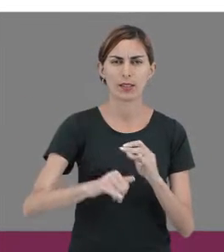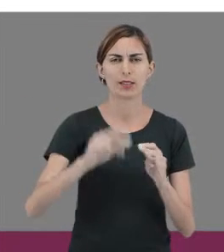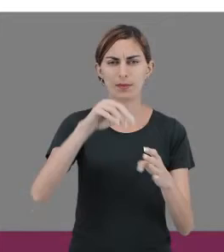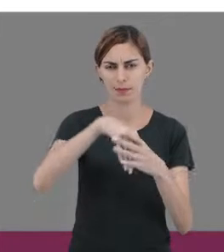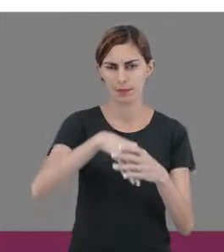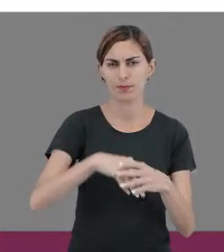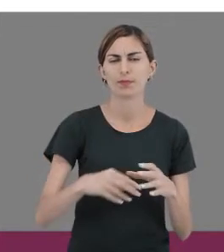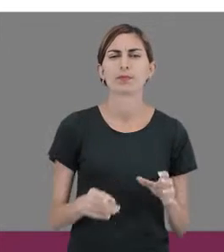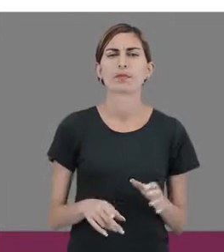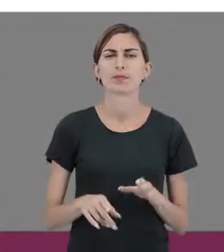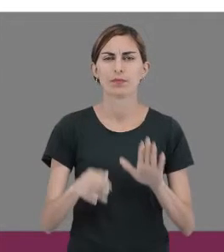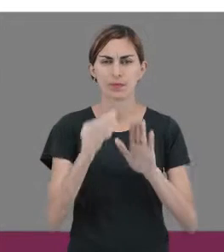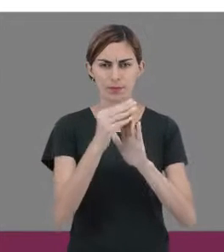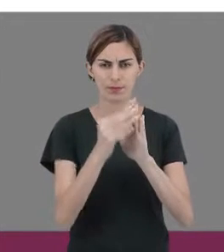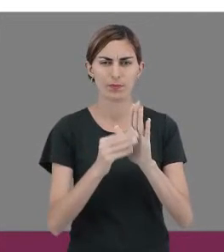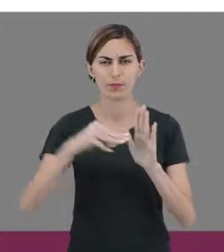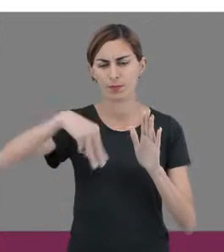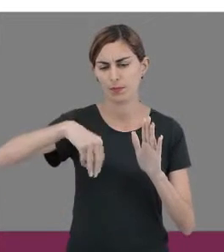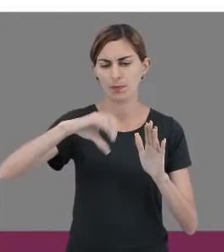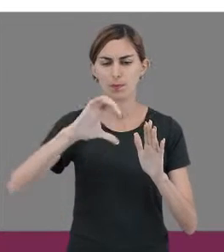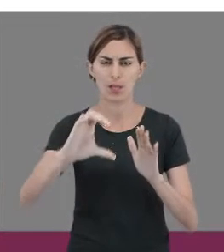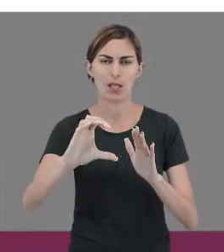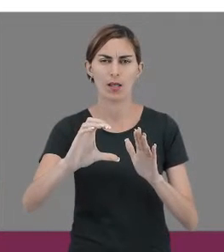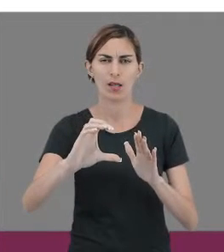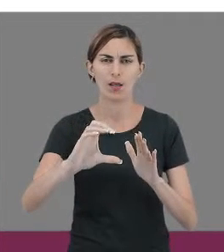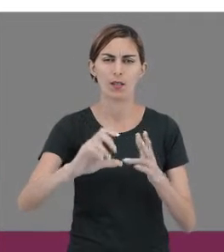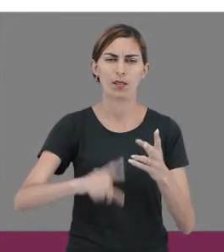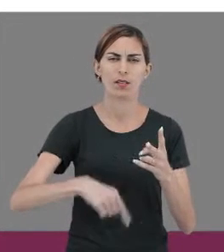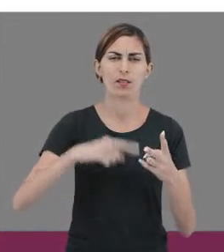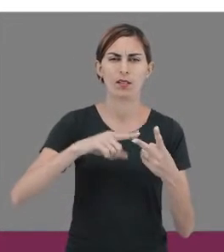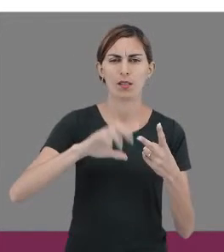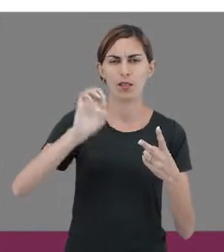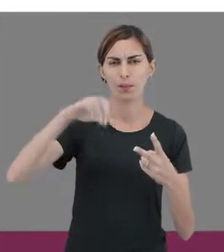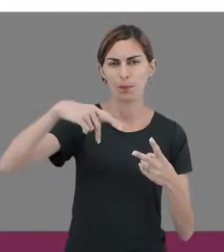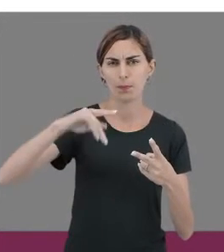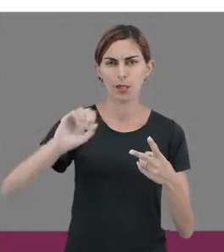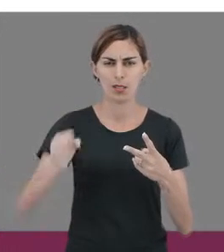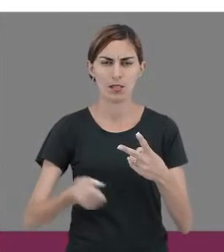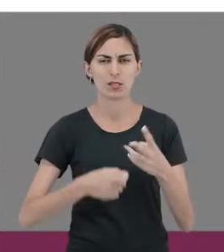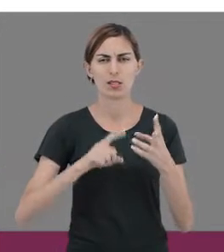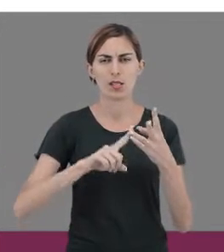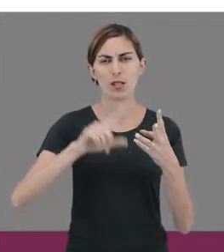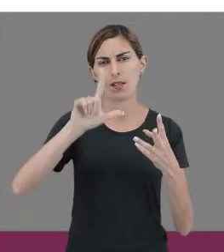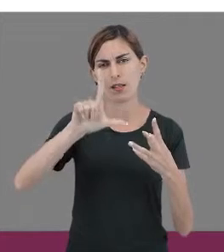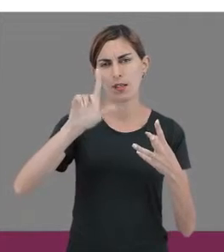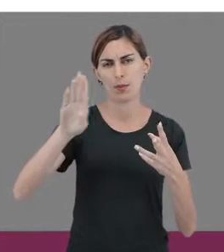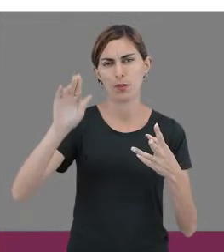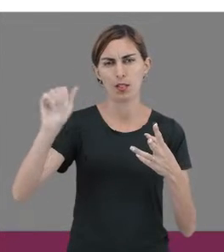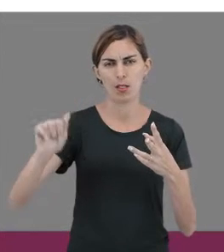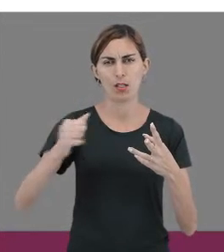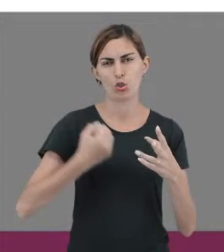Interministerial, que aí envolve o MEC, o MPAS e a LBA número